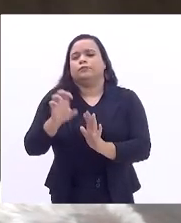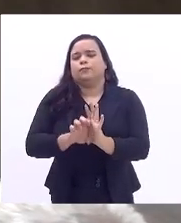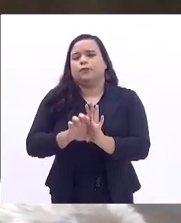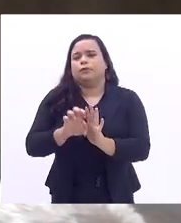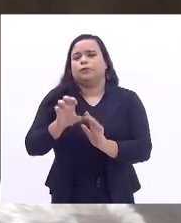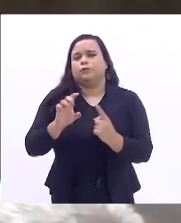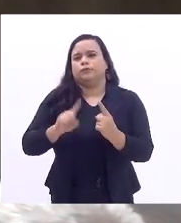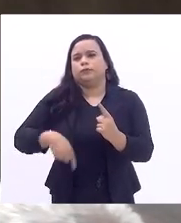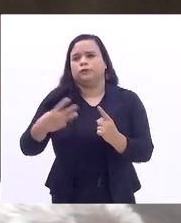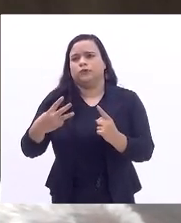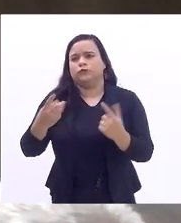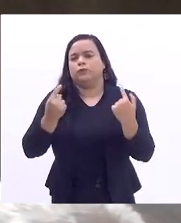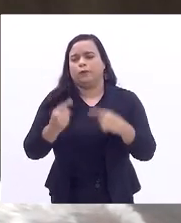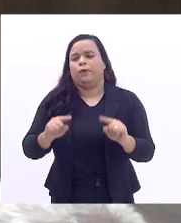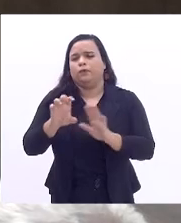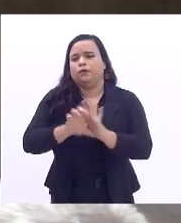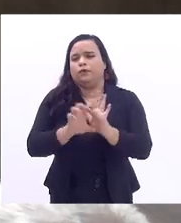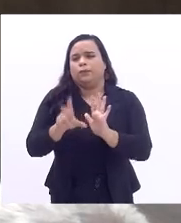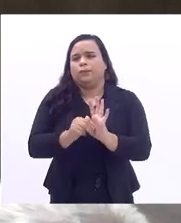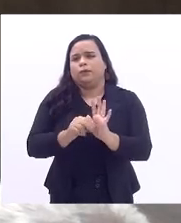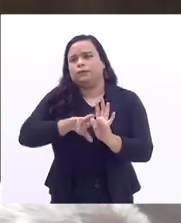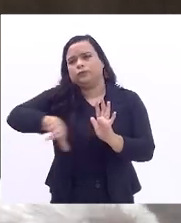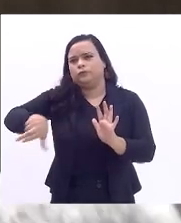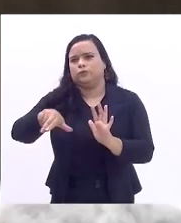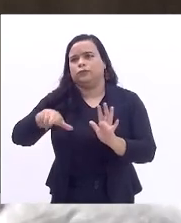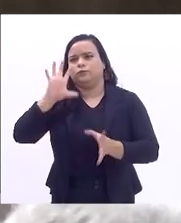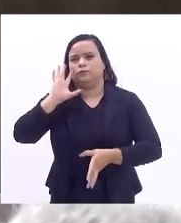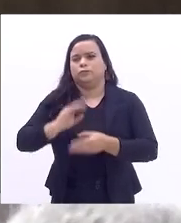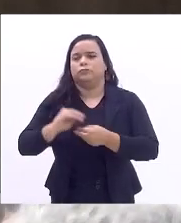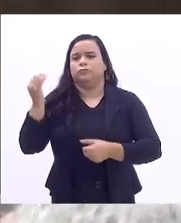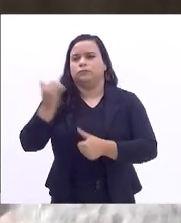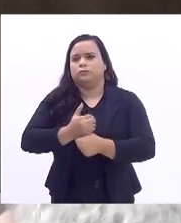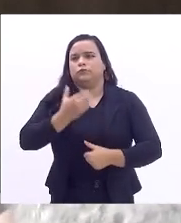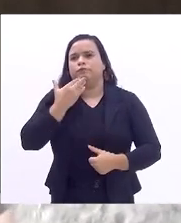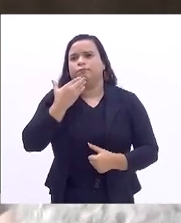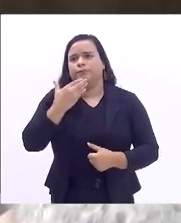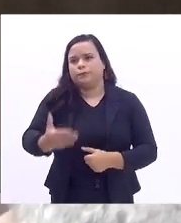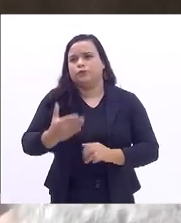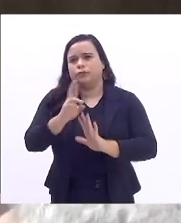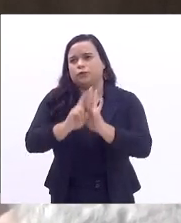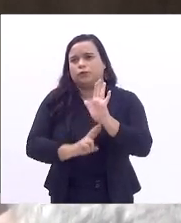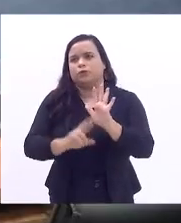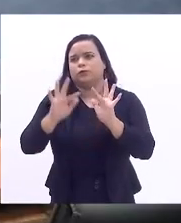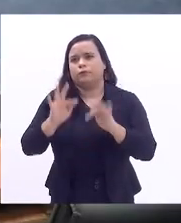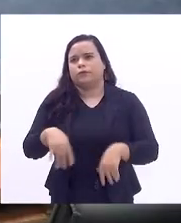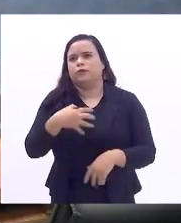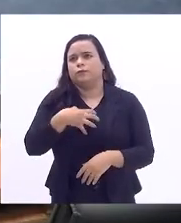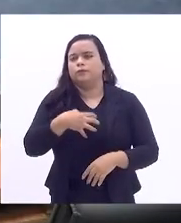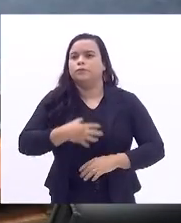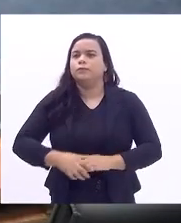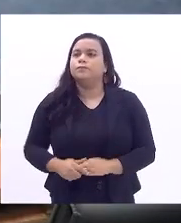Três contrário as demais emendas concluindo o substitutivo que dia no forma final de redação